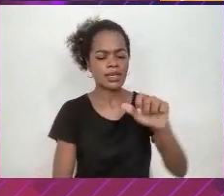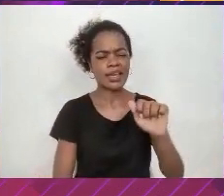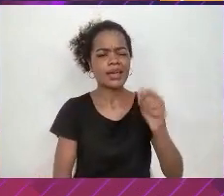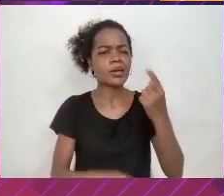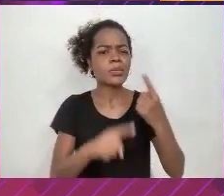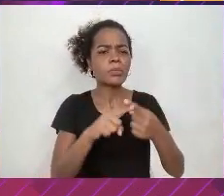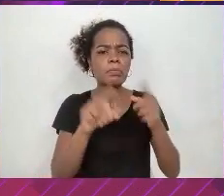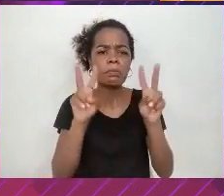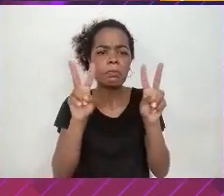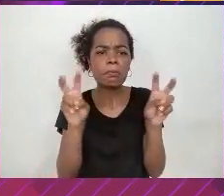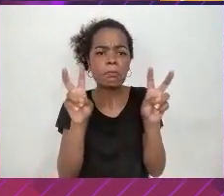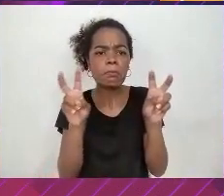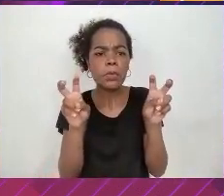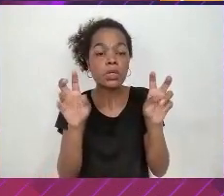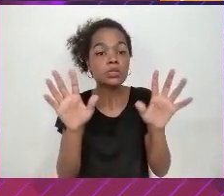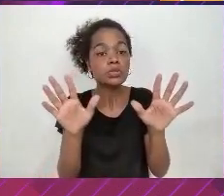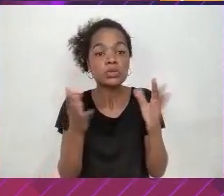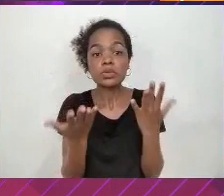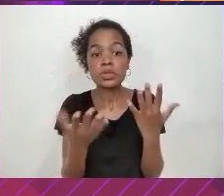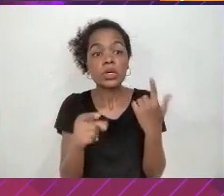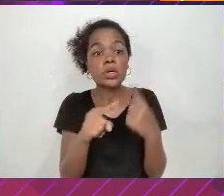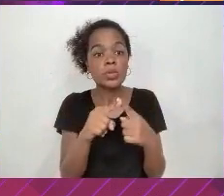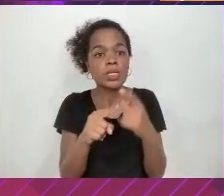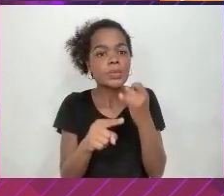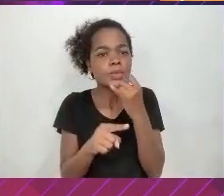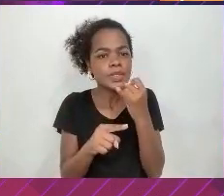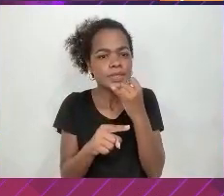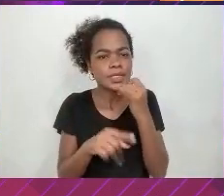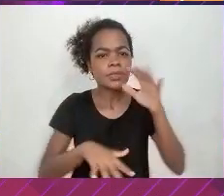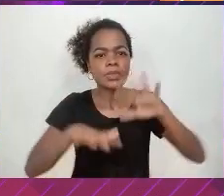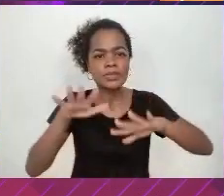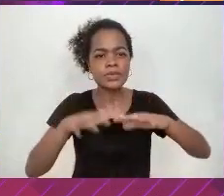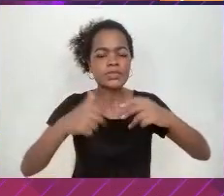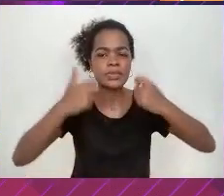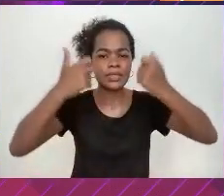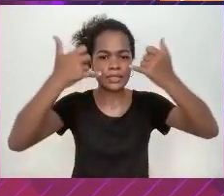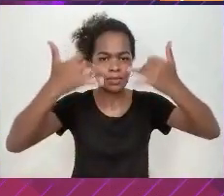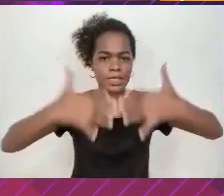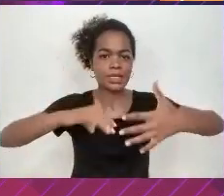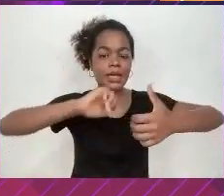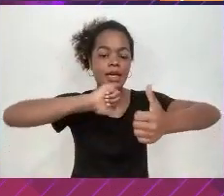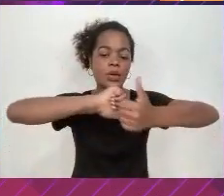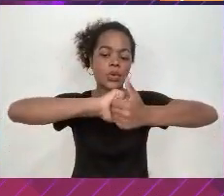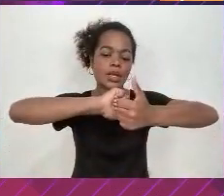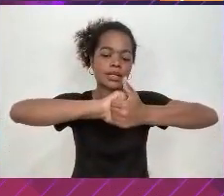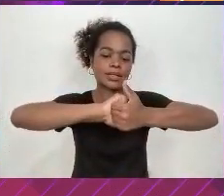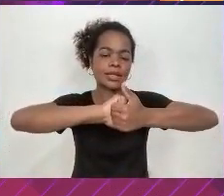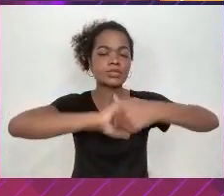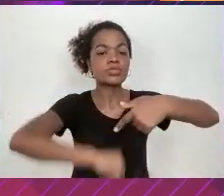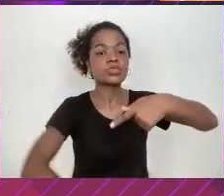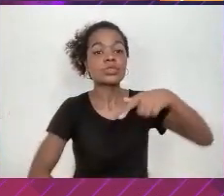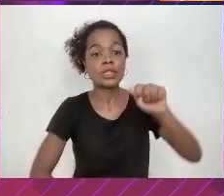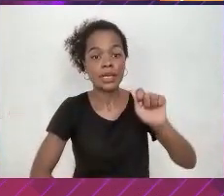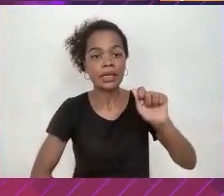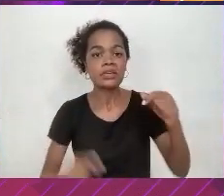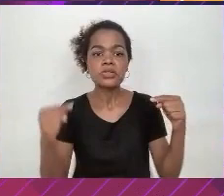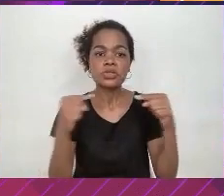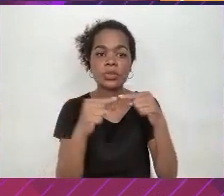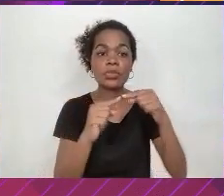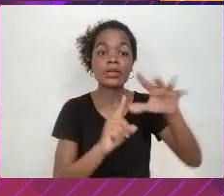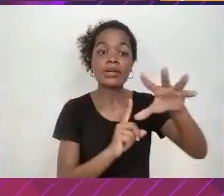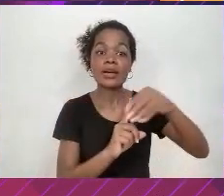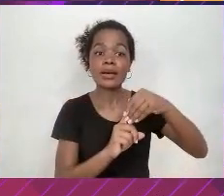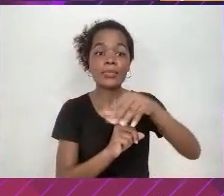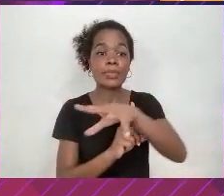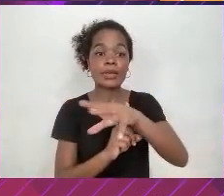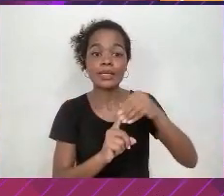título assim, dessa forma? Porque quando a gente vai falar de qualidade, a gente geralmente olha para a nossa API, por exemplo. A gente tem que